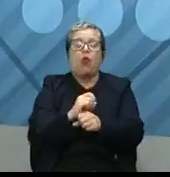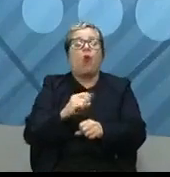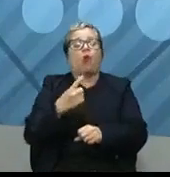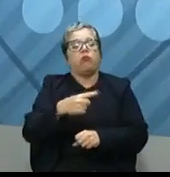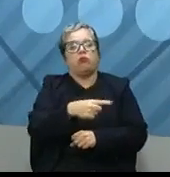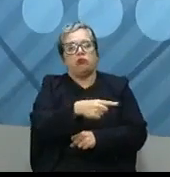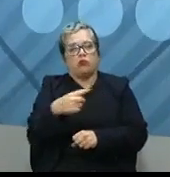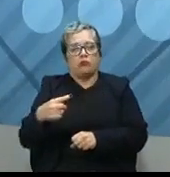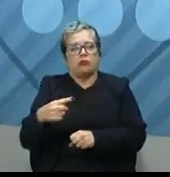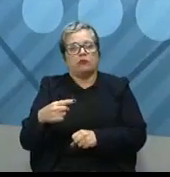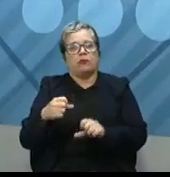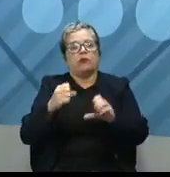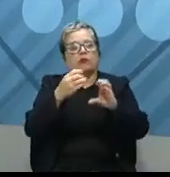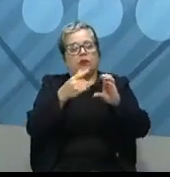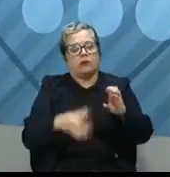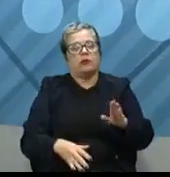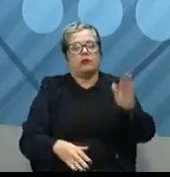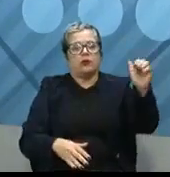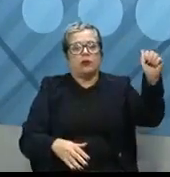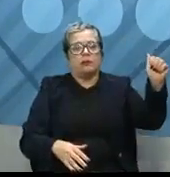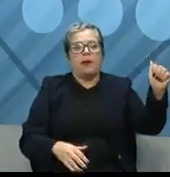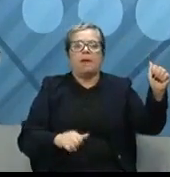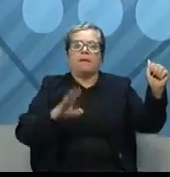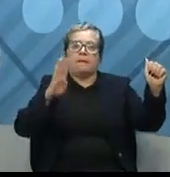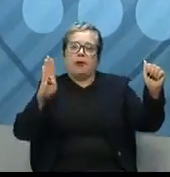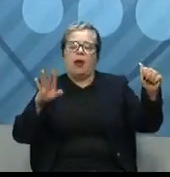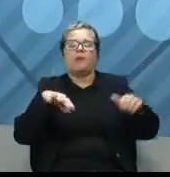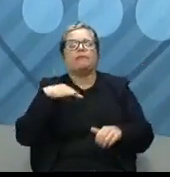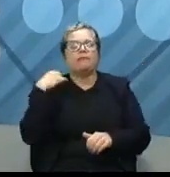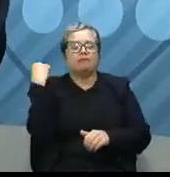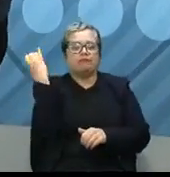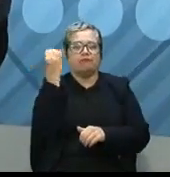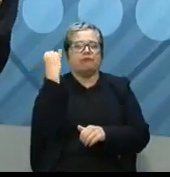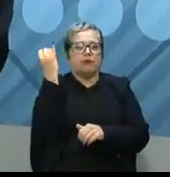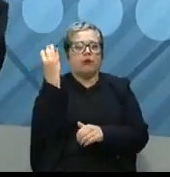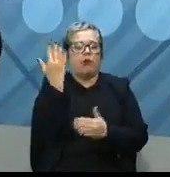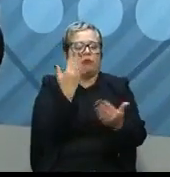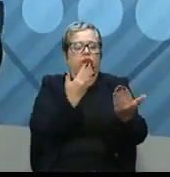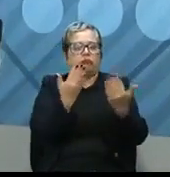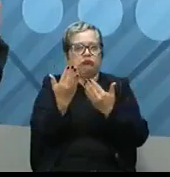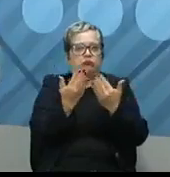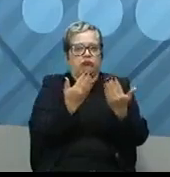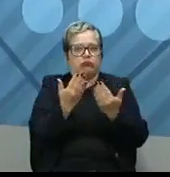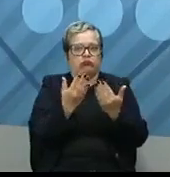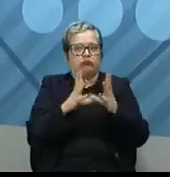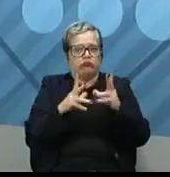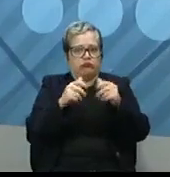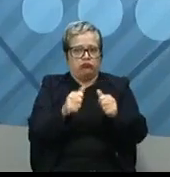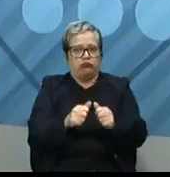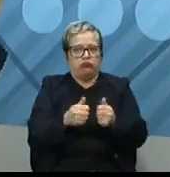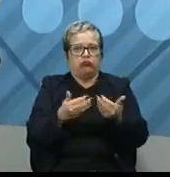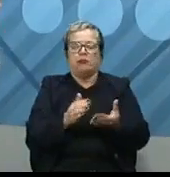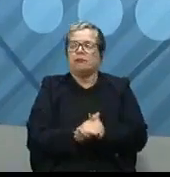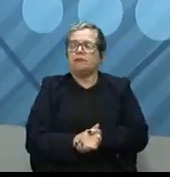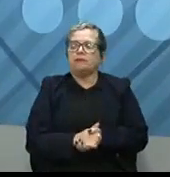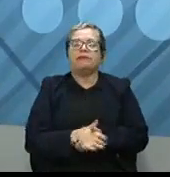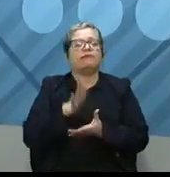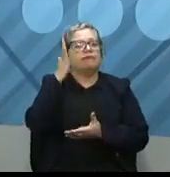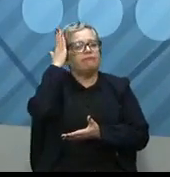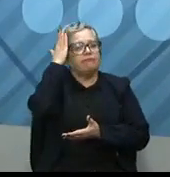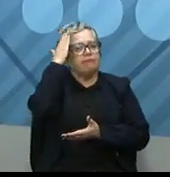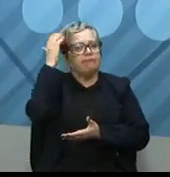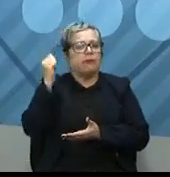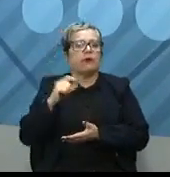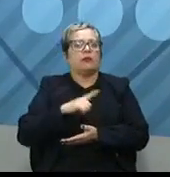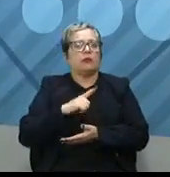a subtração dessas matrizes. É bem importante você analisar esses pontos. Sabendo disso, nós